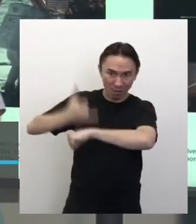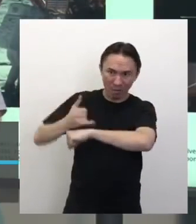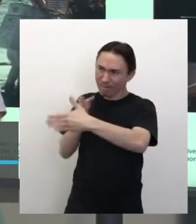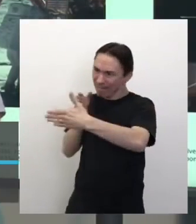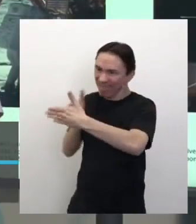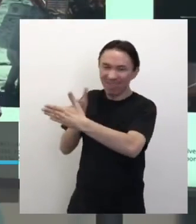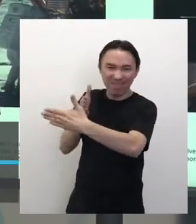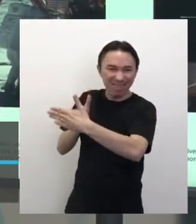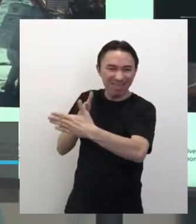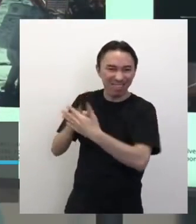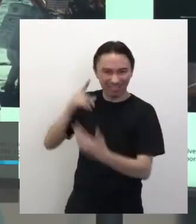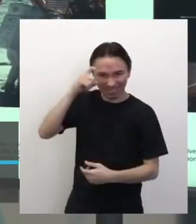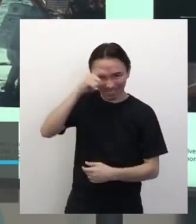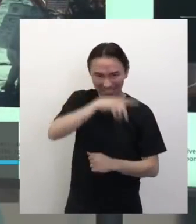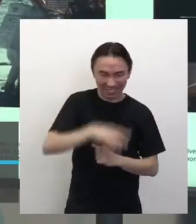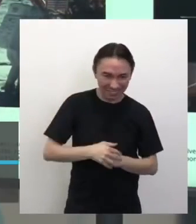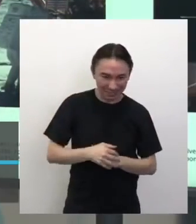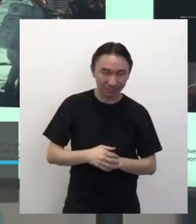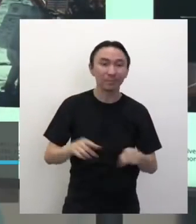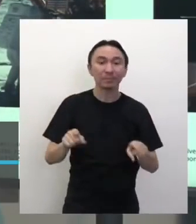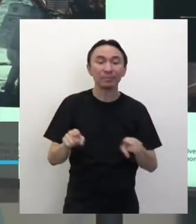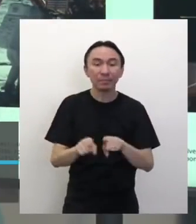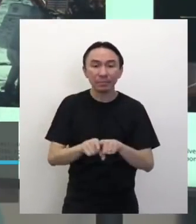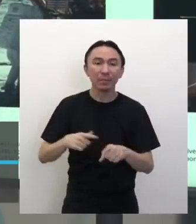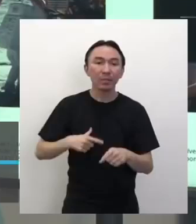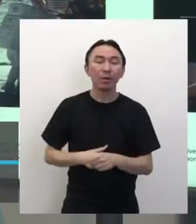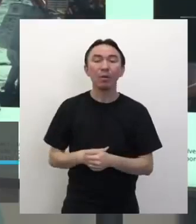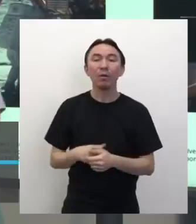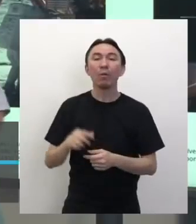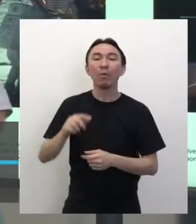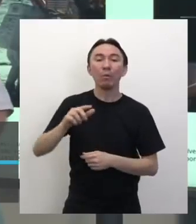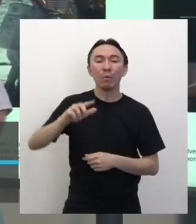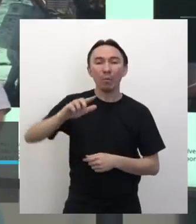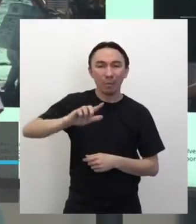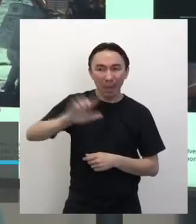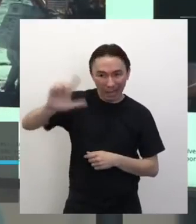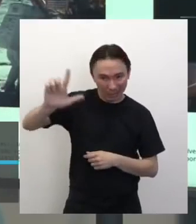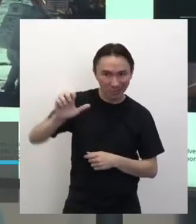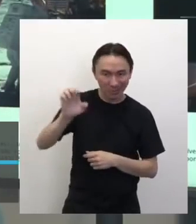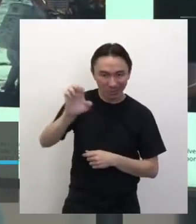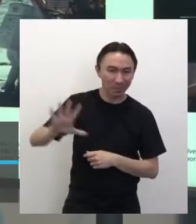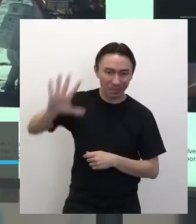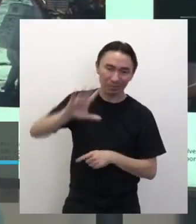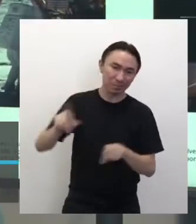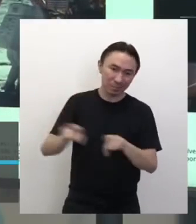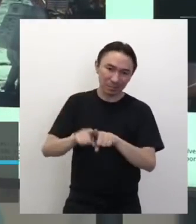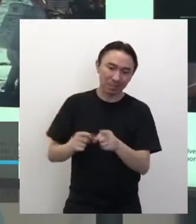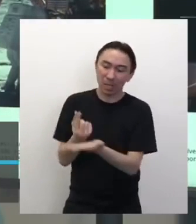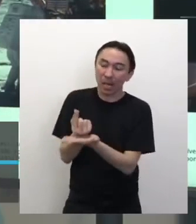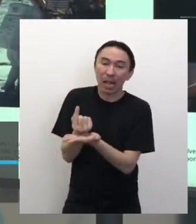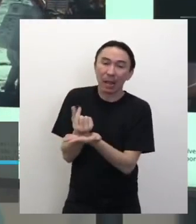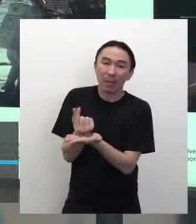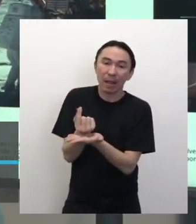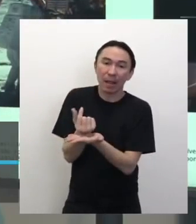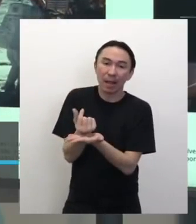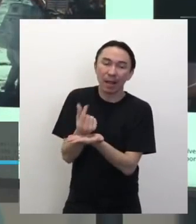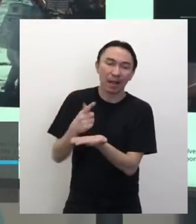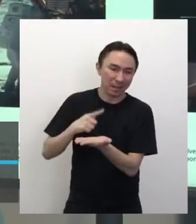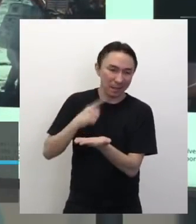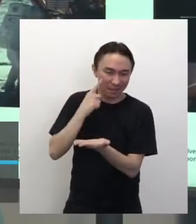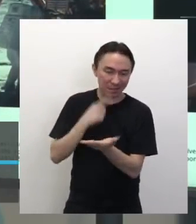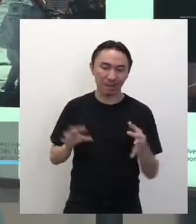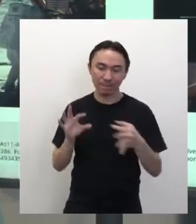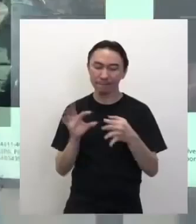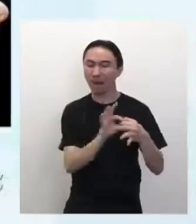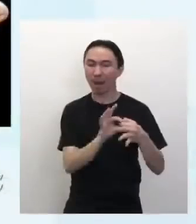Nós temos aí também do outro lado do oeste europeu, né, o lado capitalista, né, que são os aliados dos Estados Unidos.